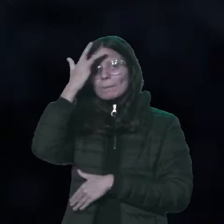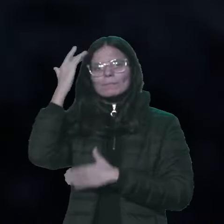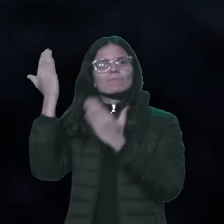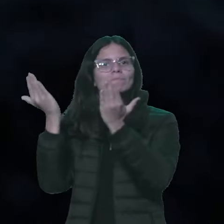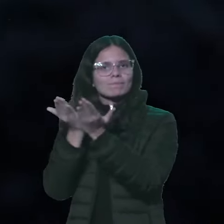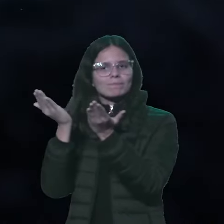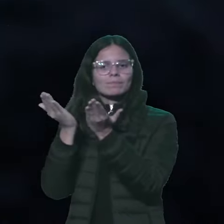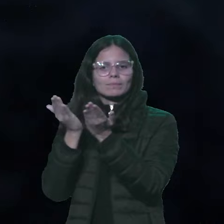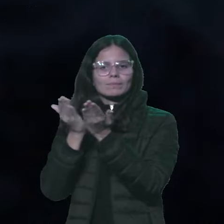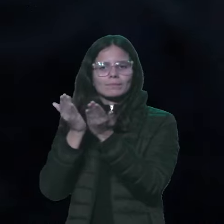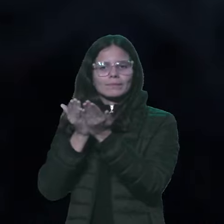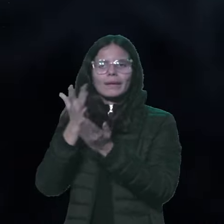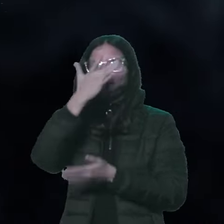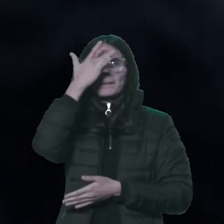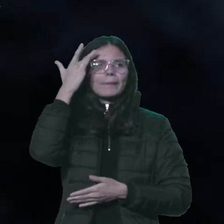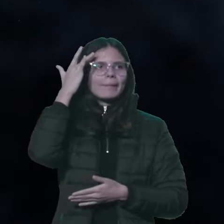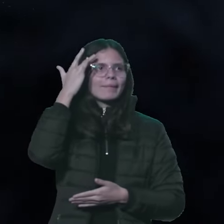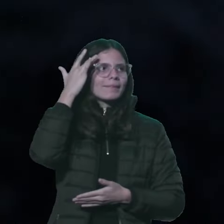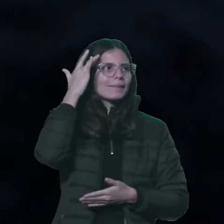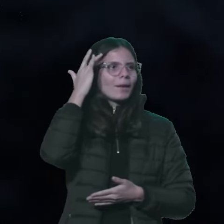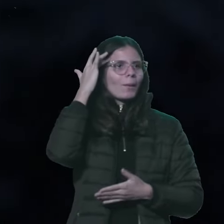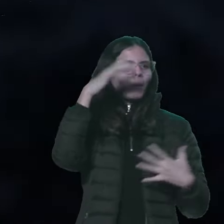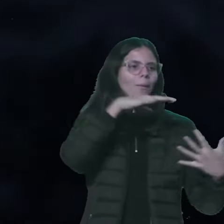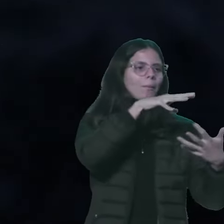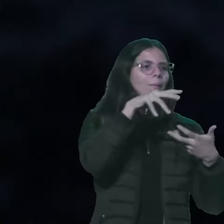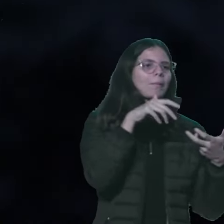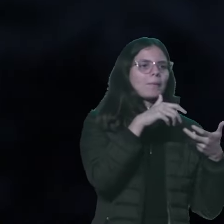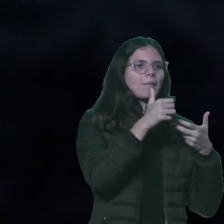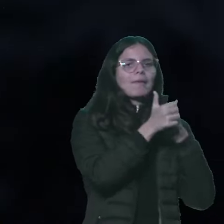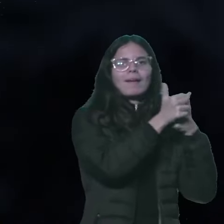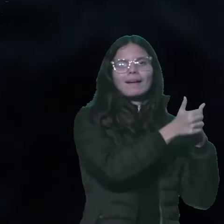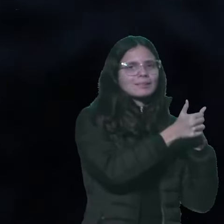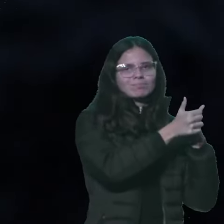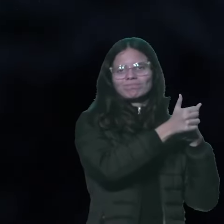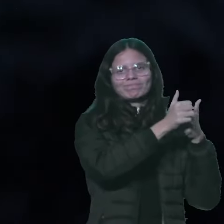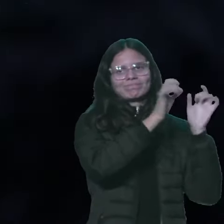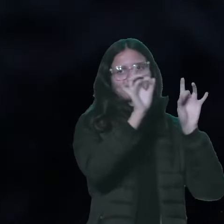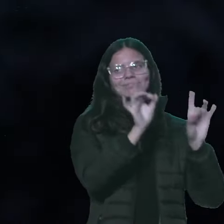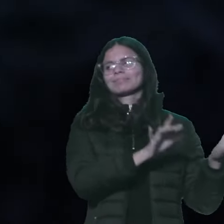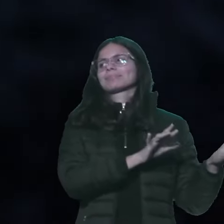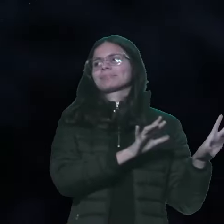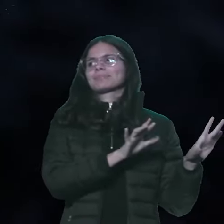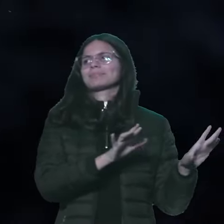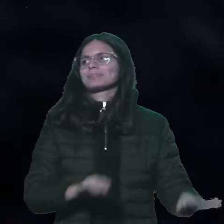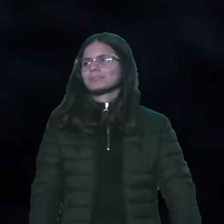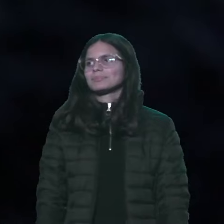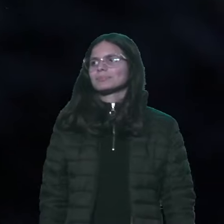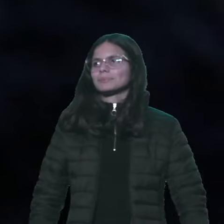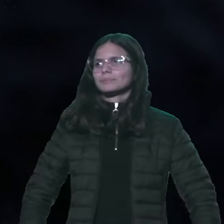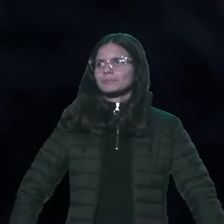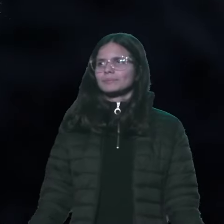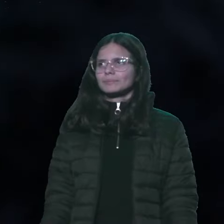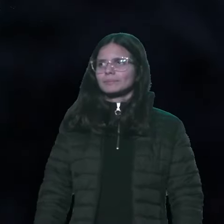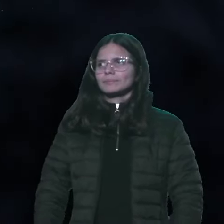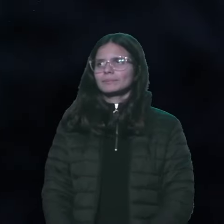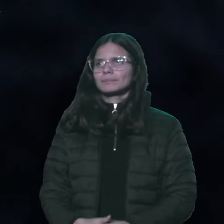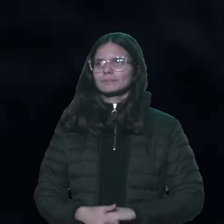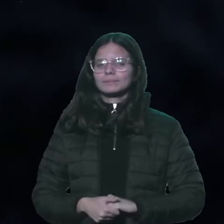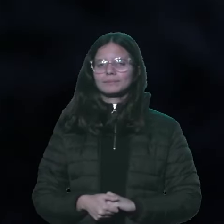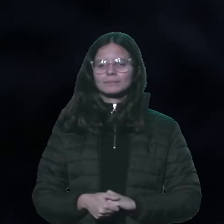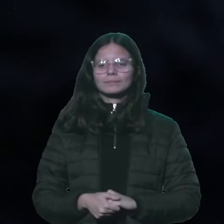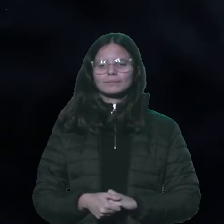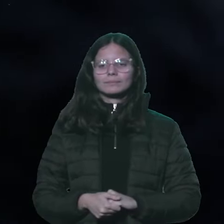que você anda, eles vão te levar para o reino de Piton. Você tem que trazer eles para cá.